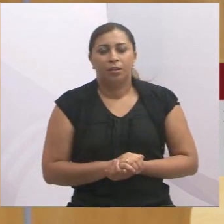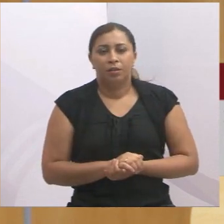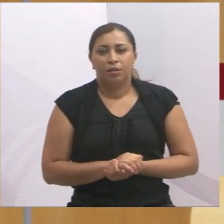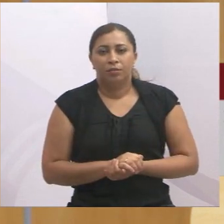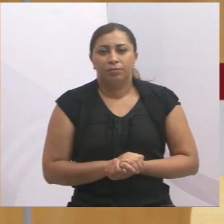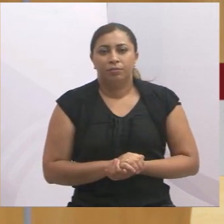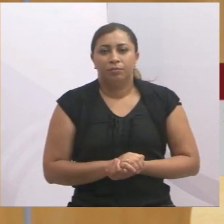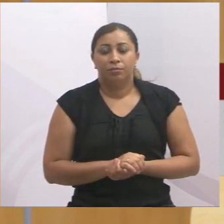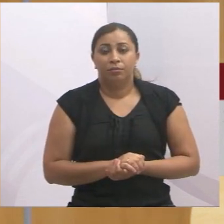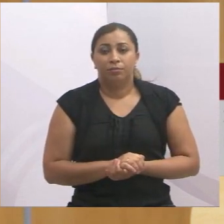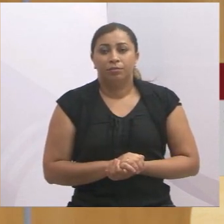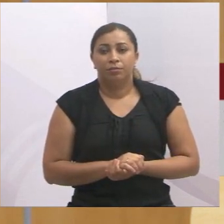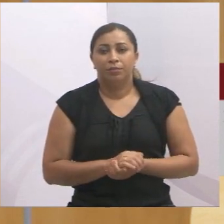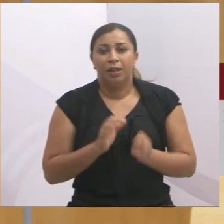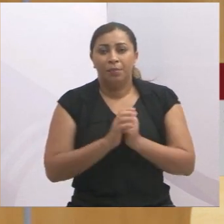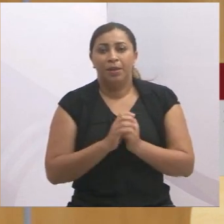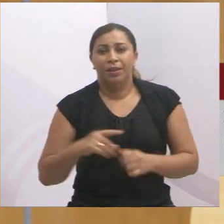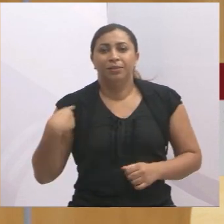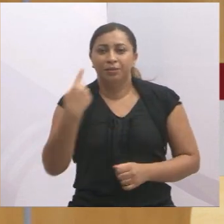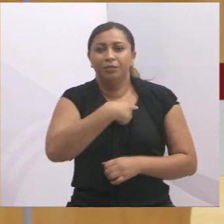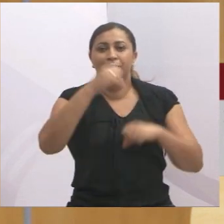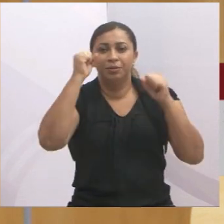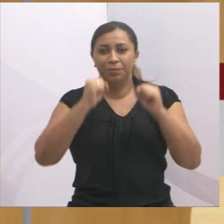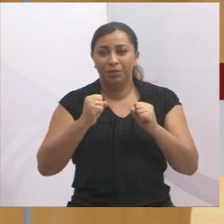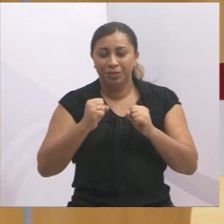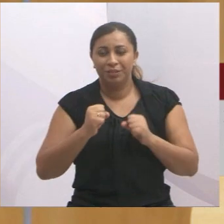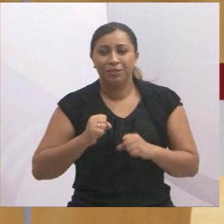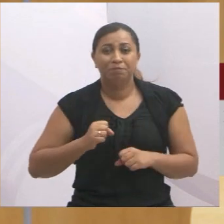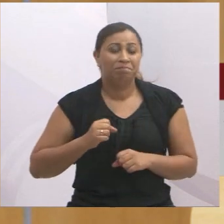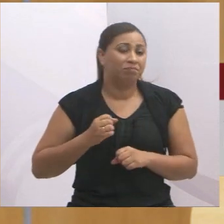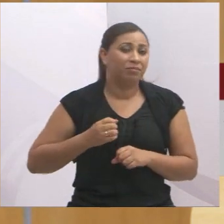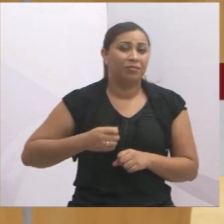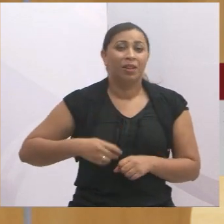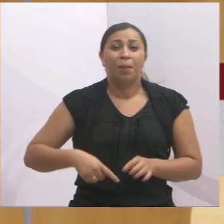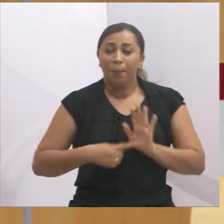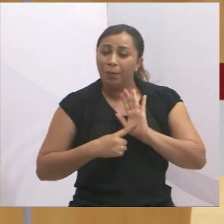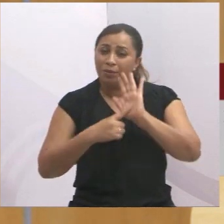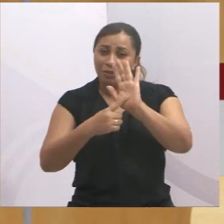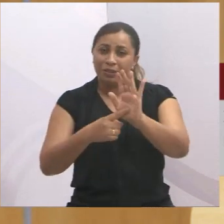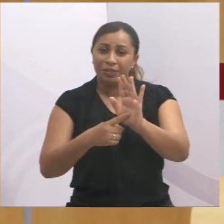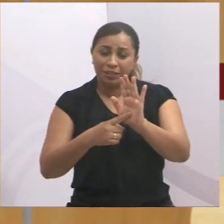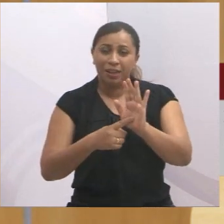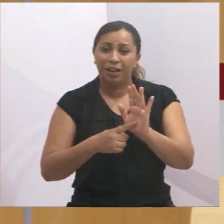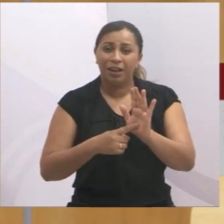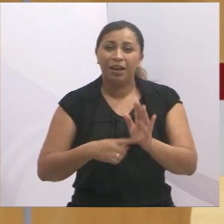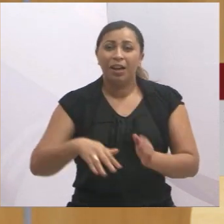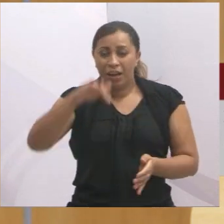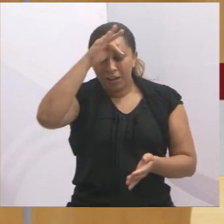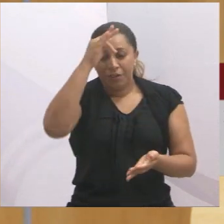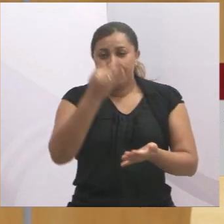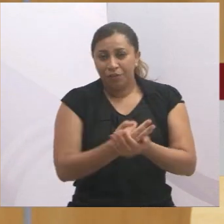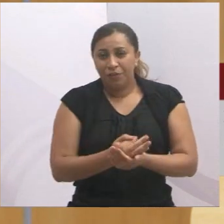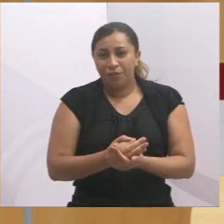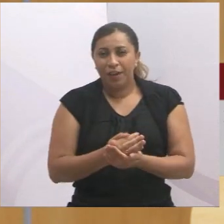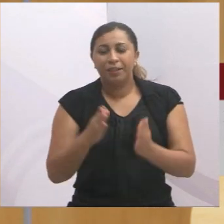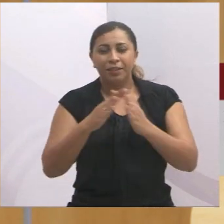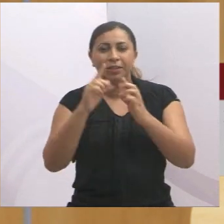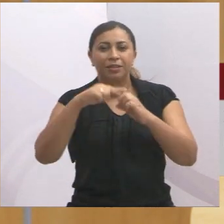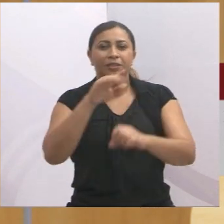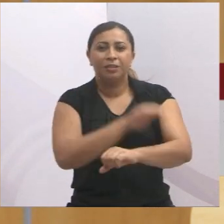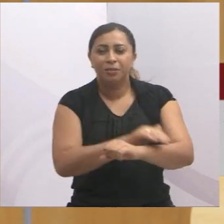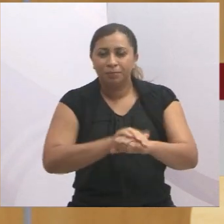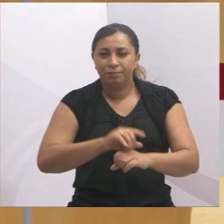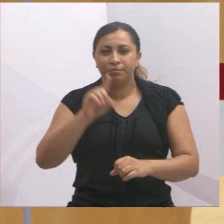gente possa, com mais essa ação de manifestação de fé, através da Assembleia de Madureira, a